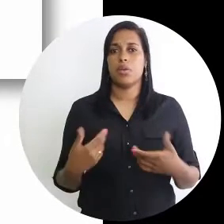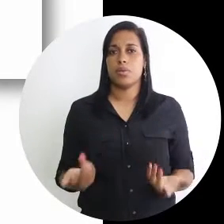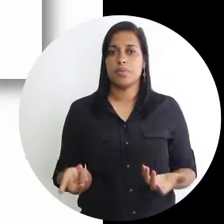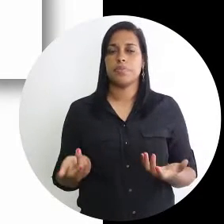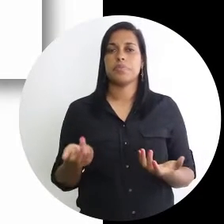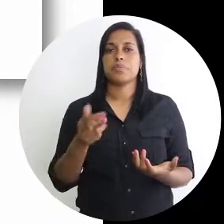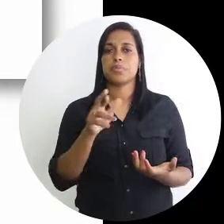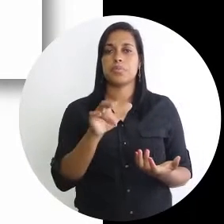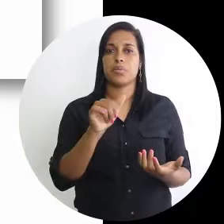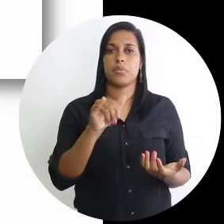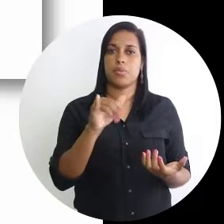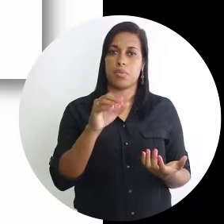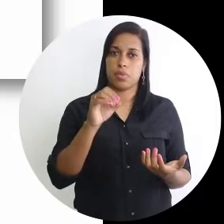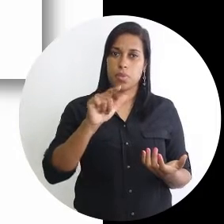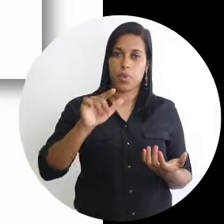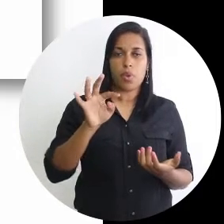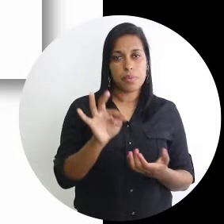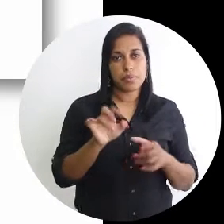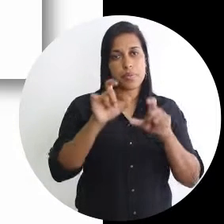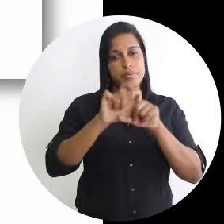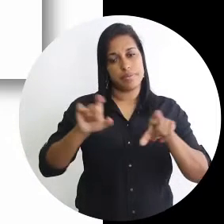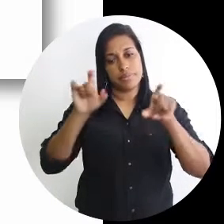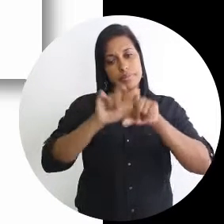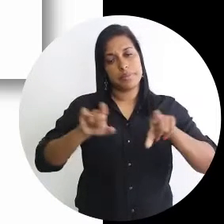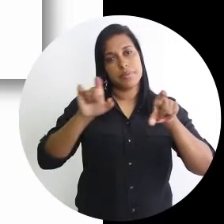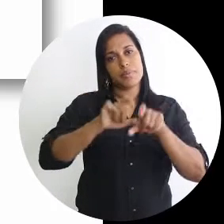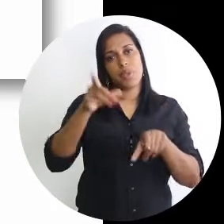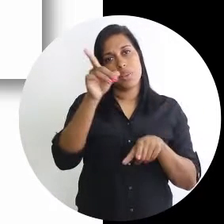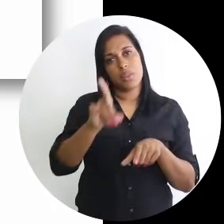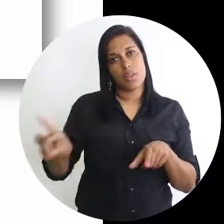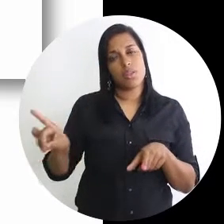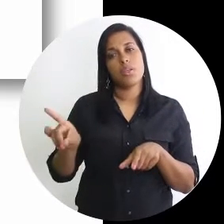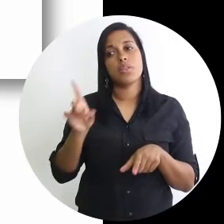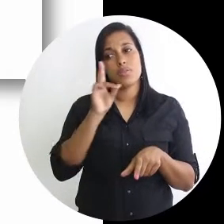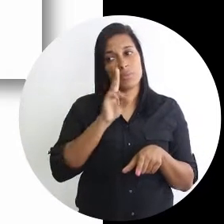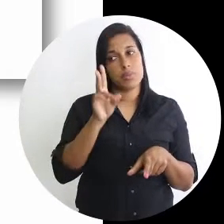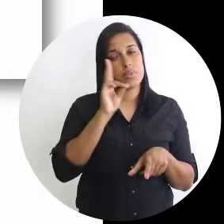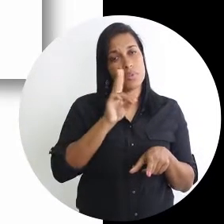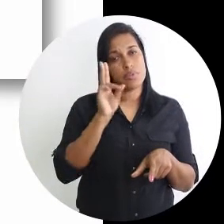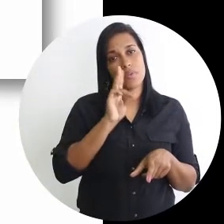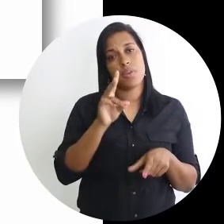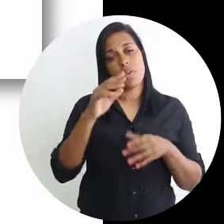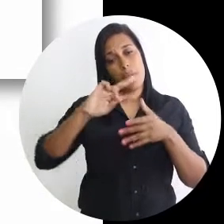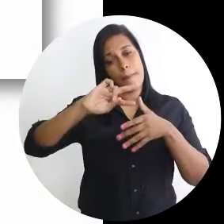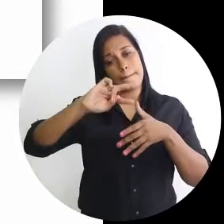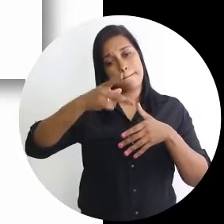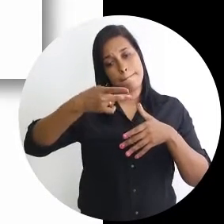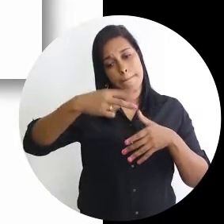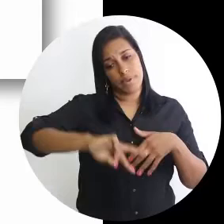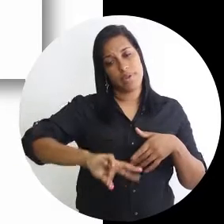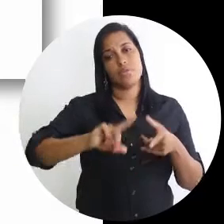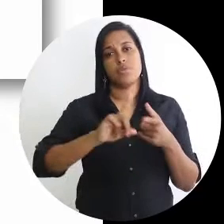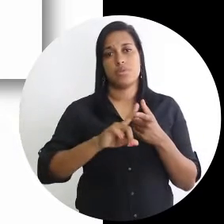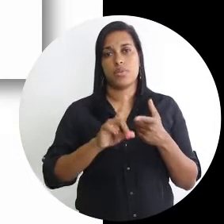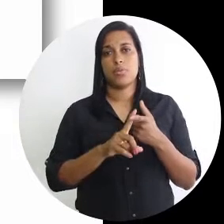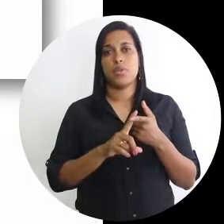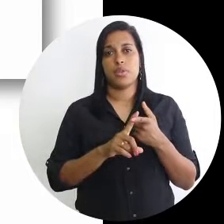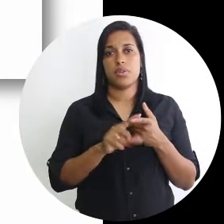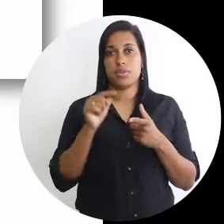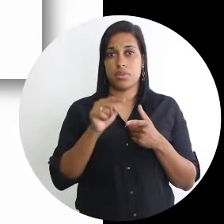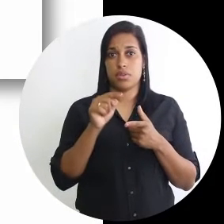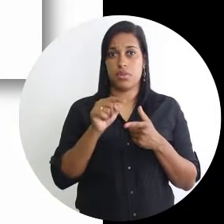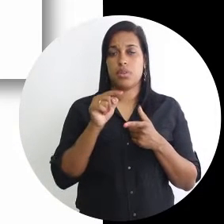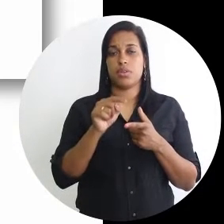Relative Layout aqui, pessoal. Então ele está alinhado à direita. Vocês podem ver que ele está aqui à direita e abaixo